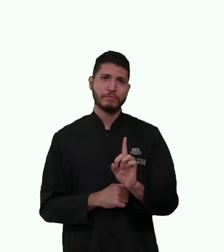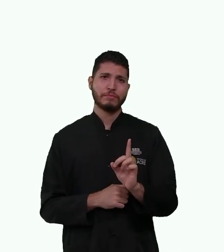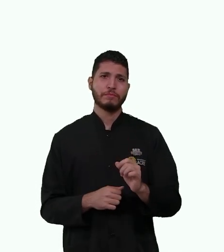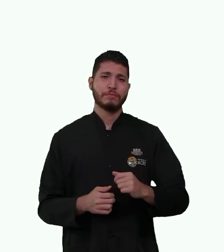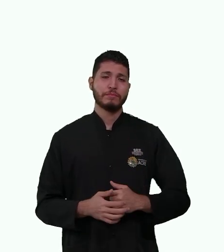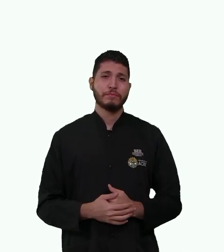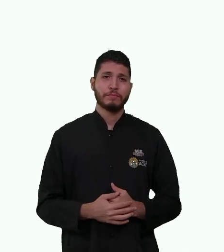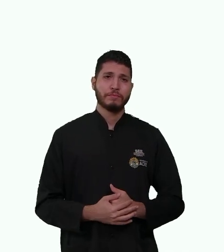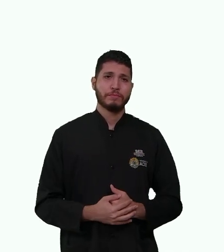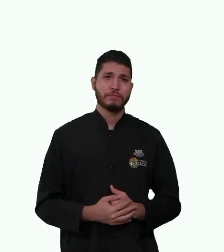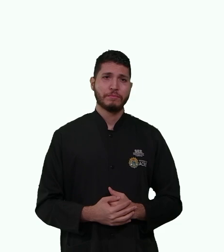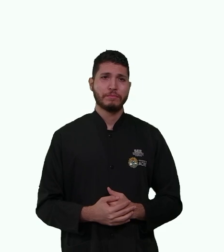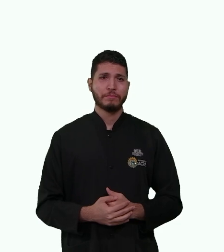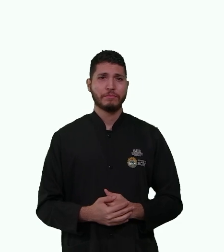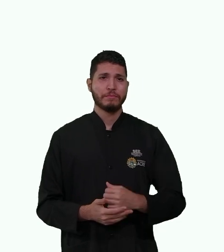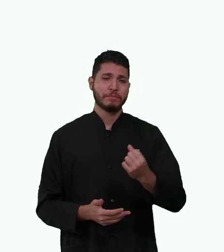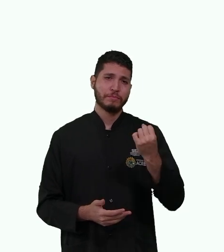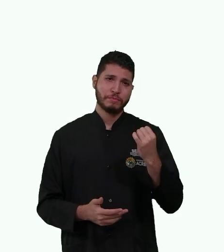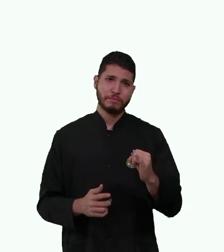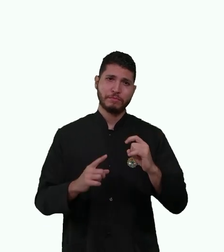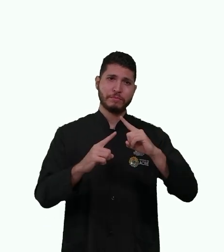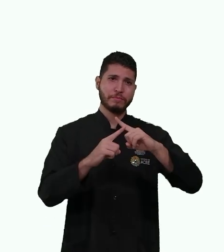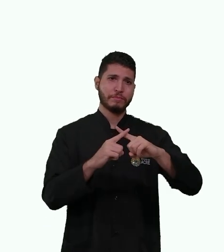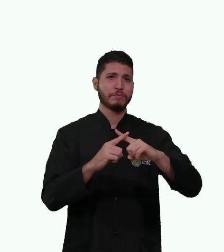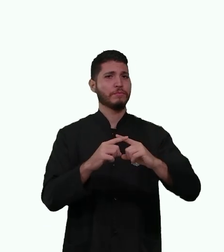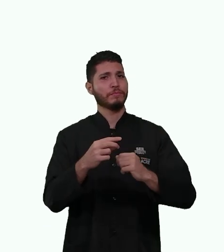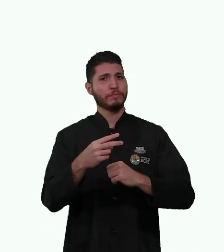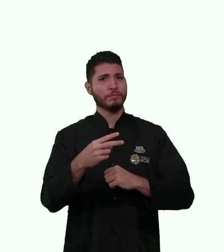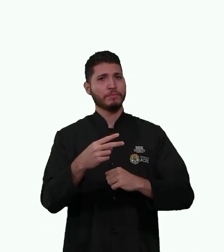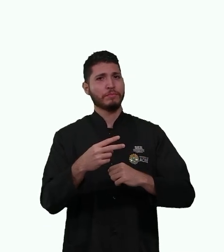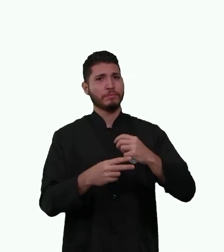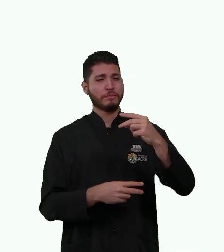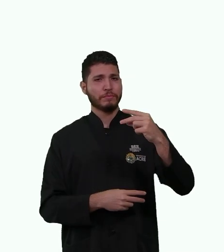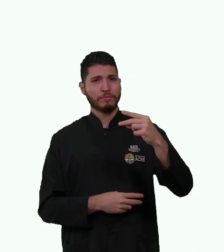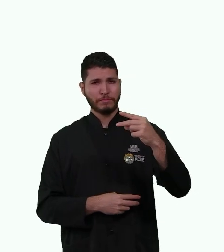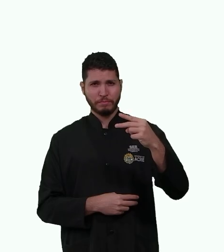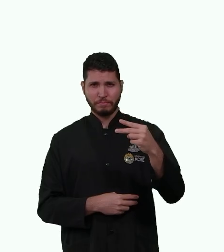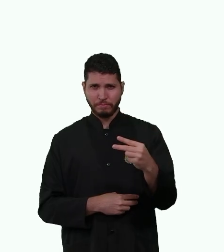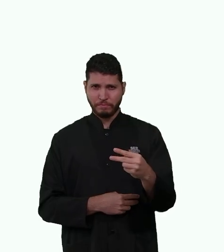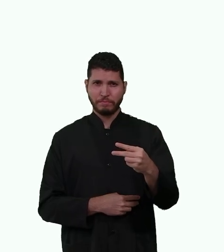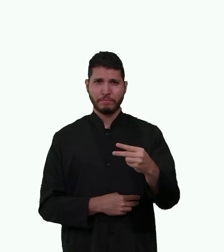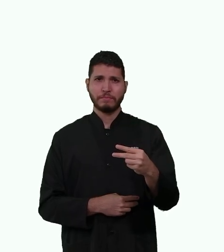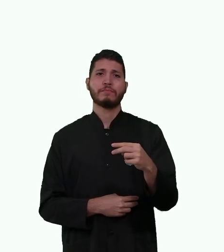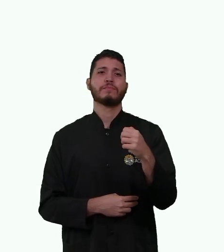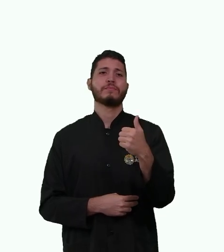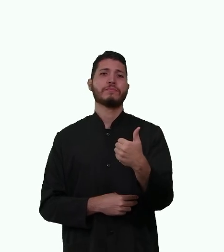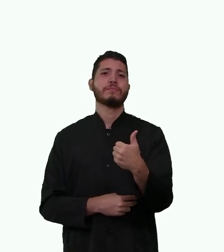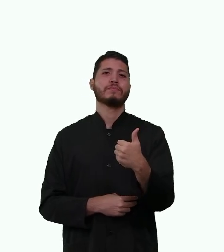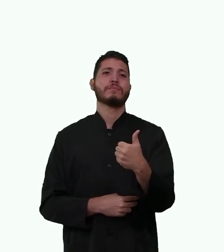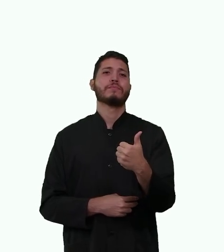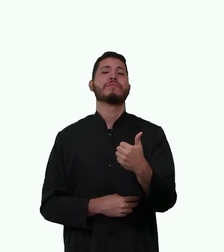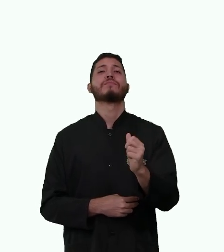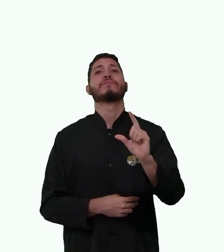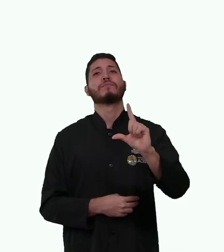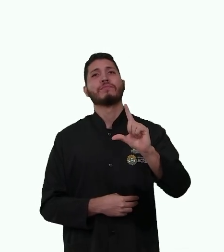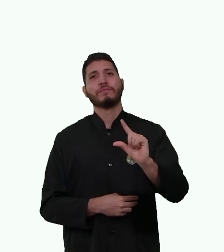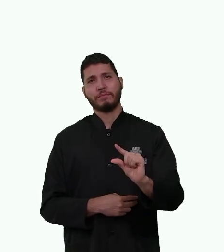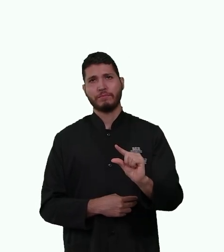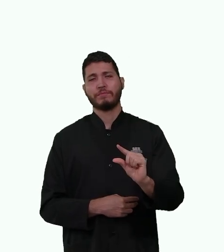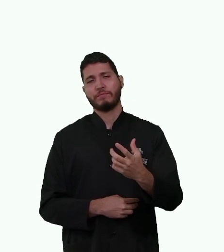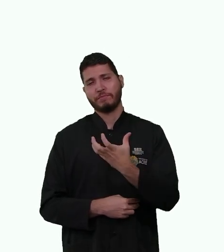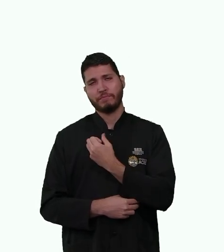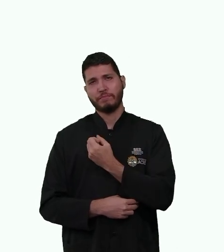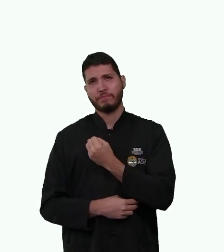Se o nosso fator de multiplicação aqui, ó, for menor que 1, isso indica que eu estou tendo uma diminuição, ou seja, um decréscimo do